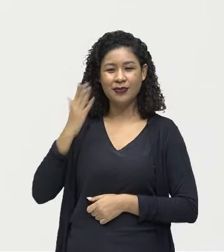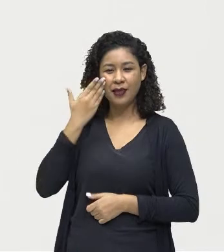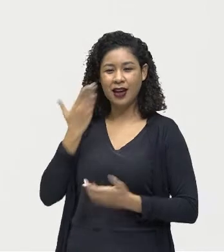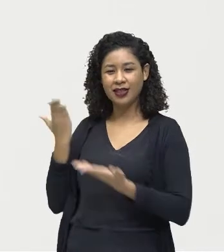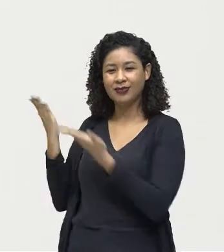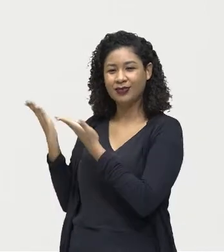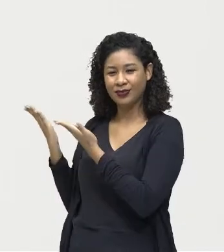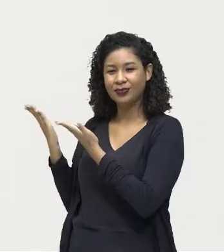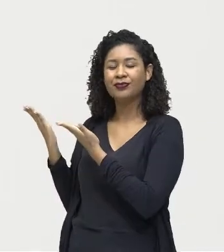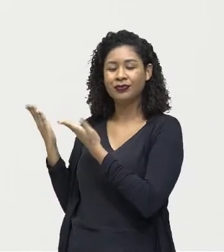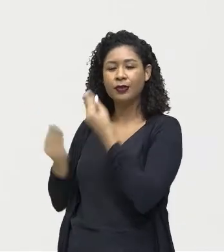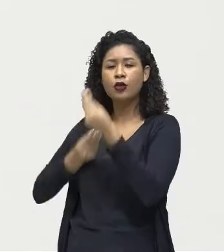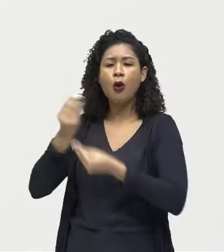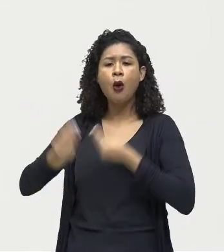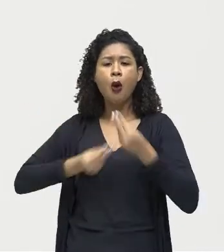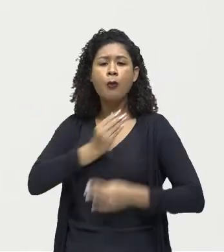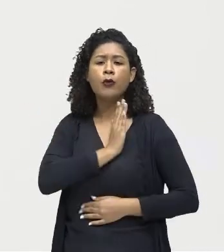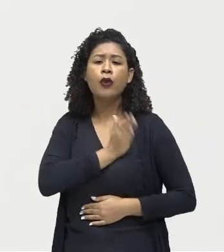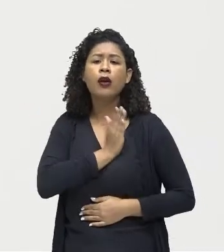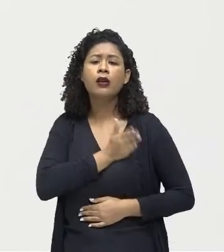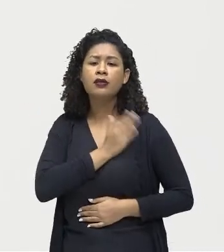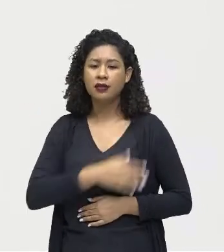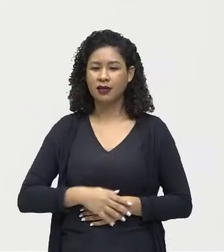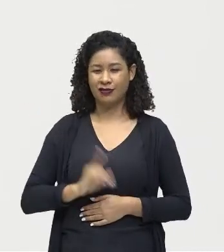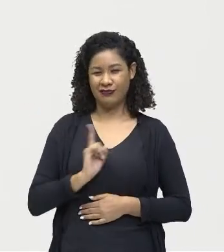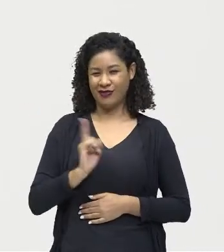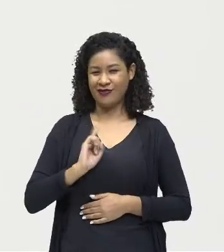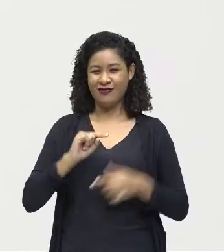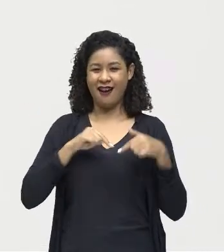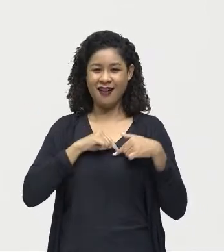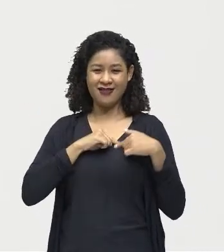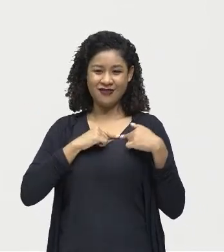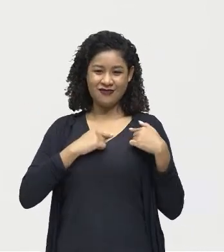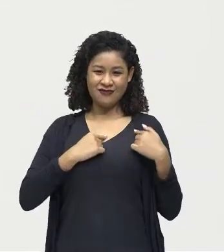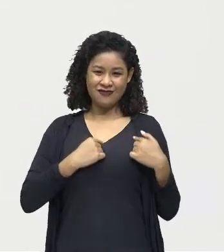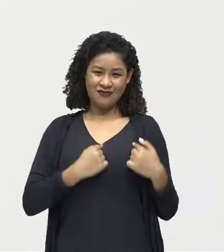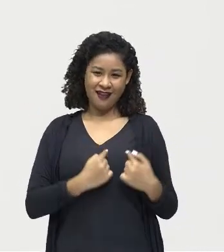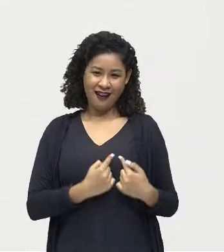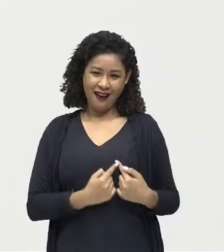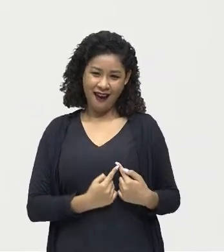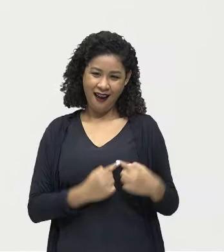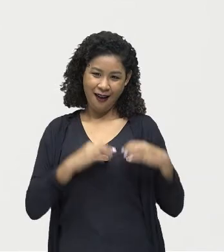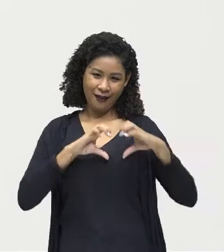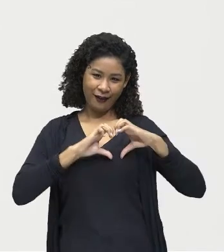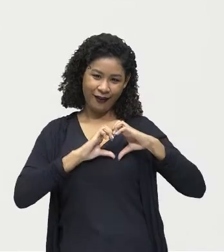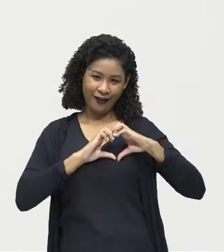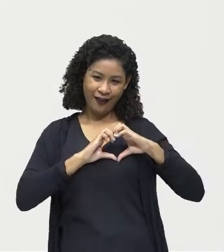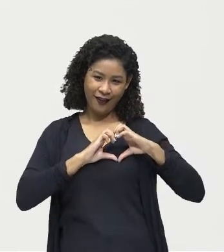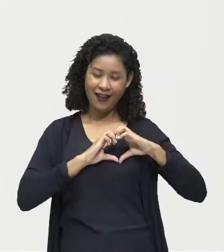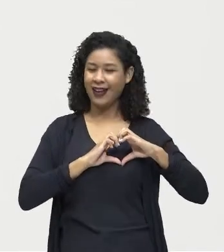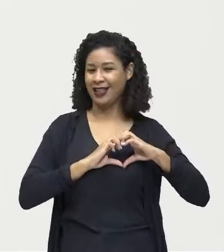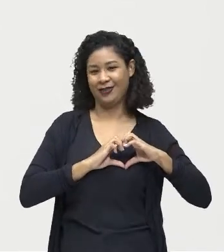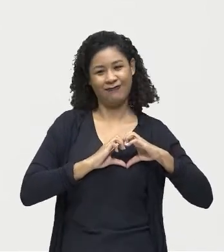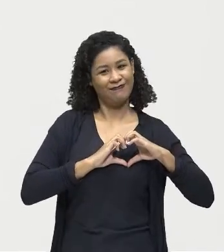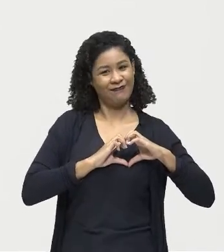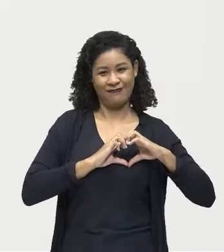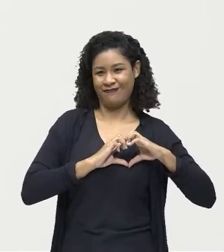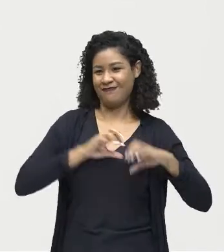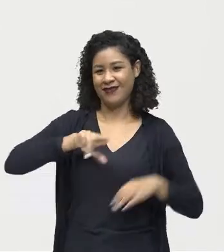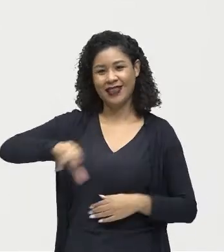gente como é o coração, né? Ele não é naquele formato que a gente faz geralmente com a mão, né? Ele tem esse formato